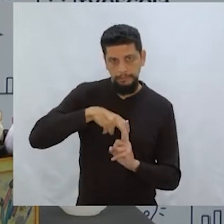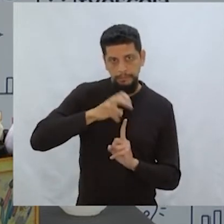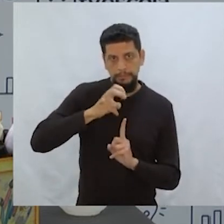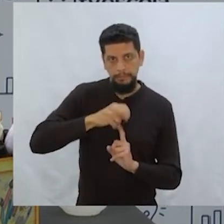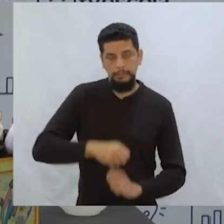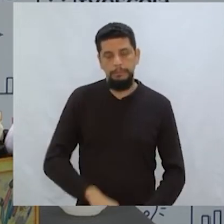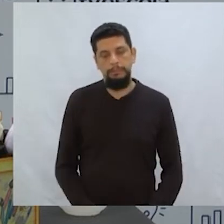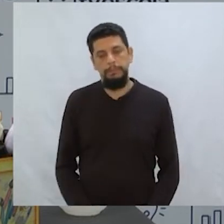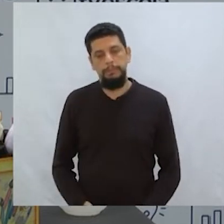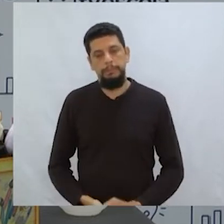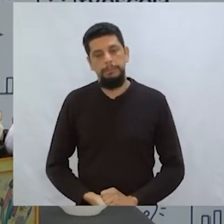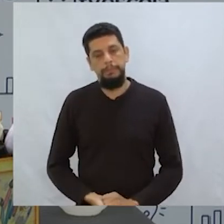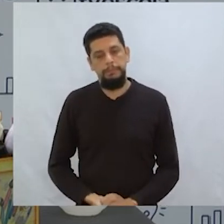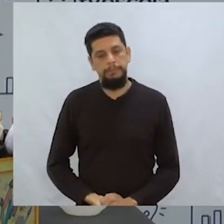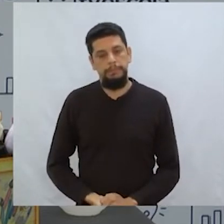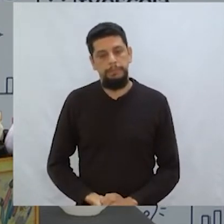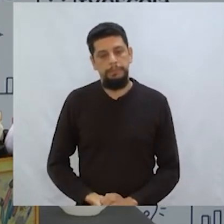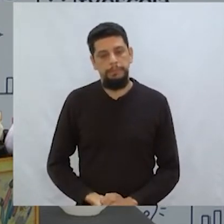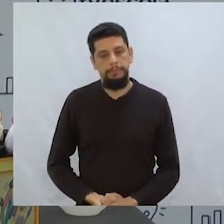Vamos lá.